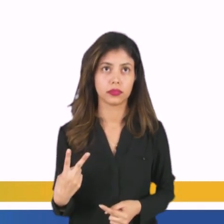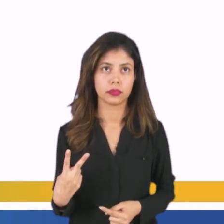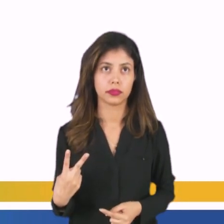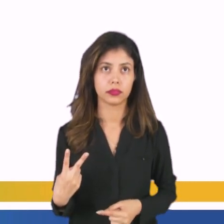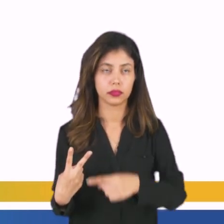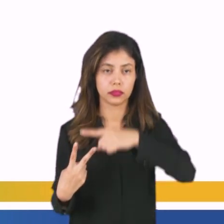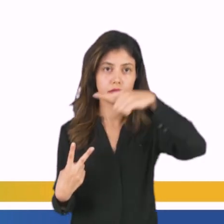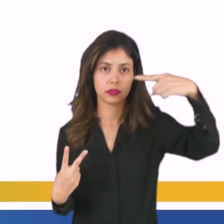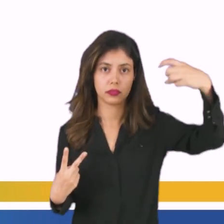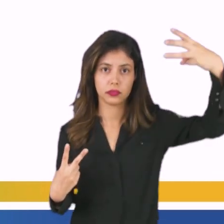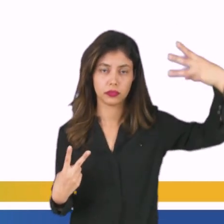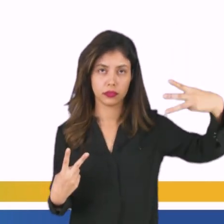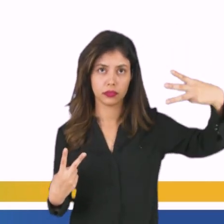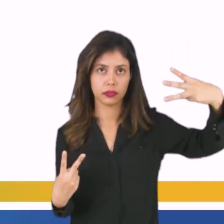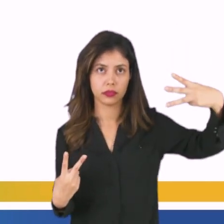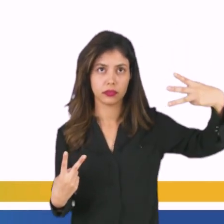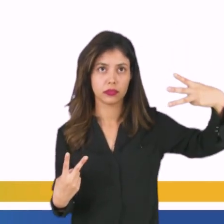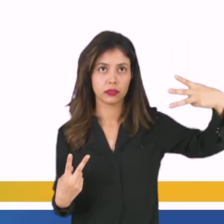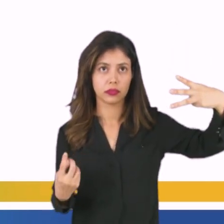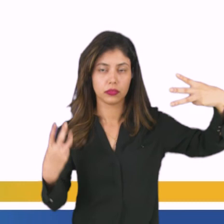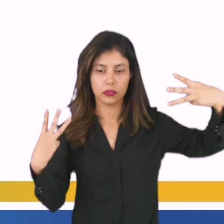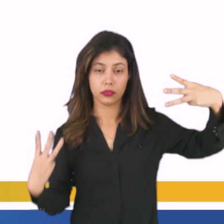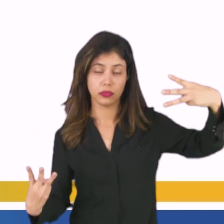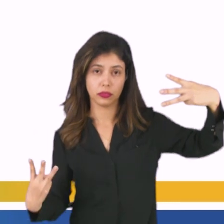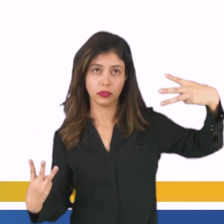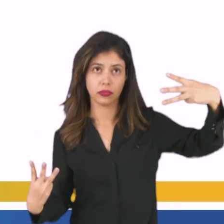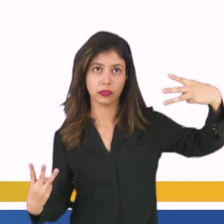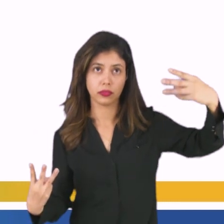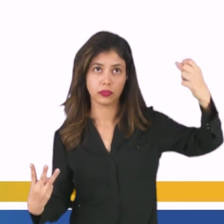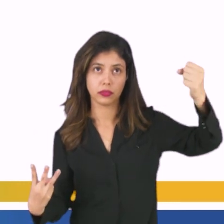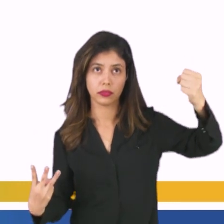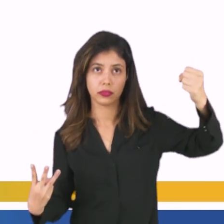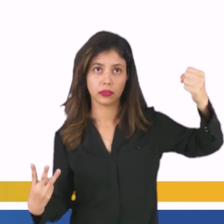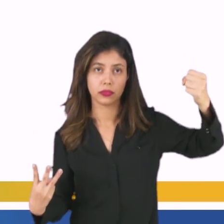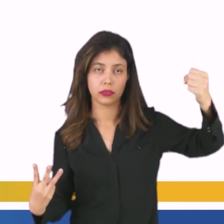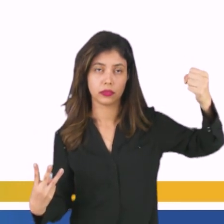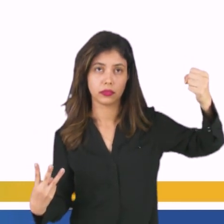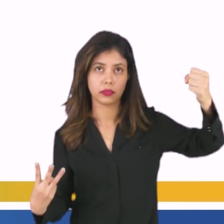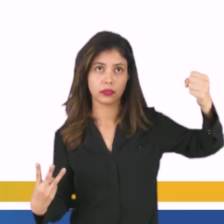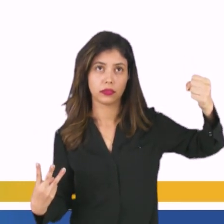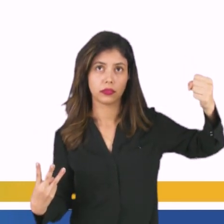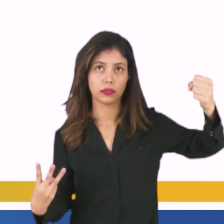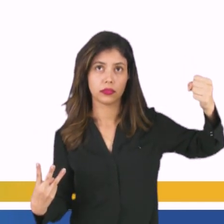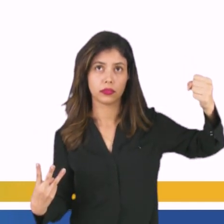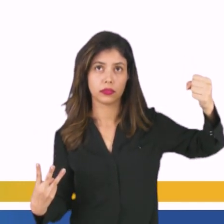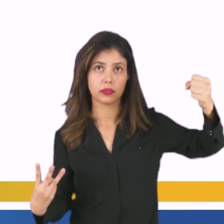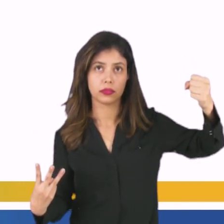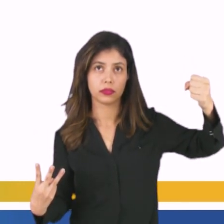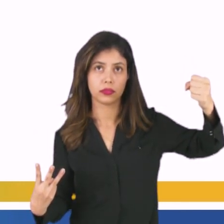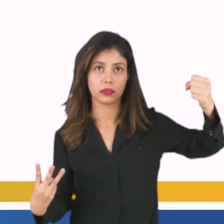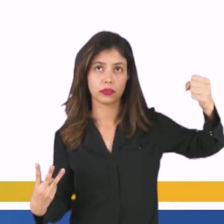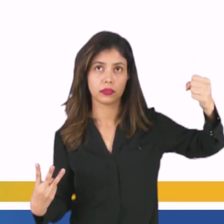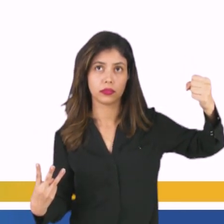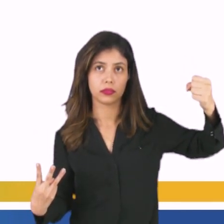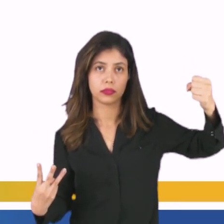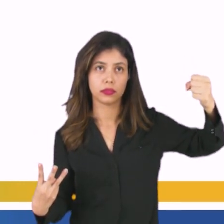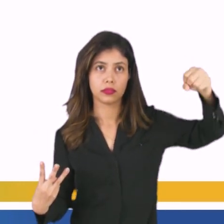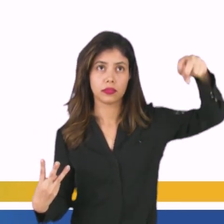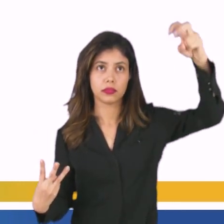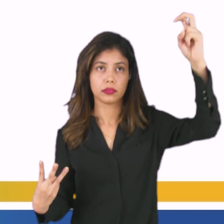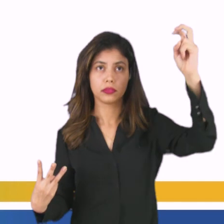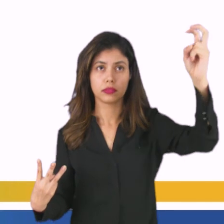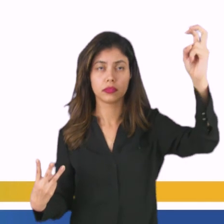como correspondente o 3, o valor de n em n é